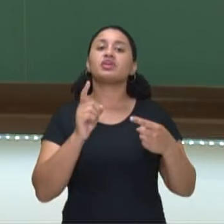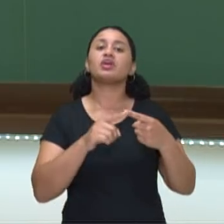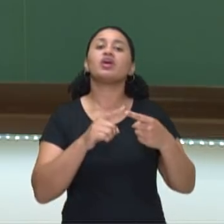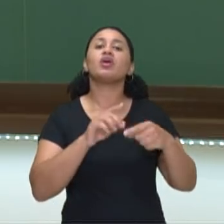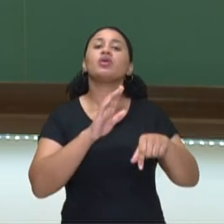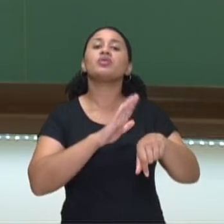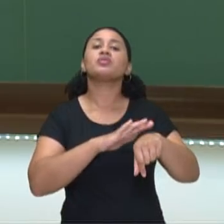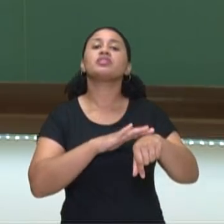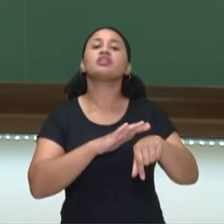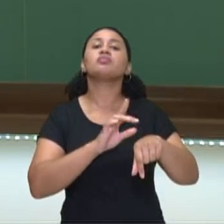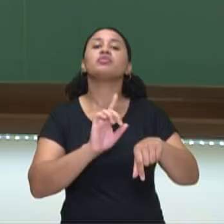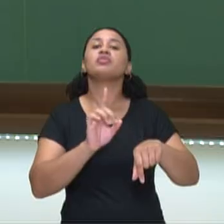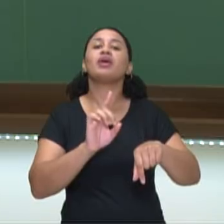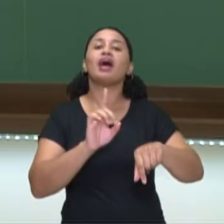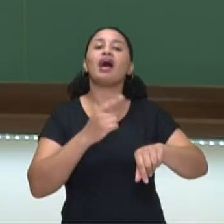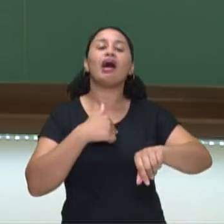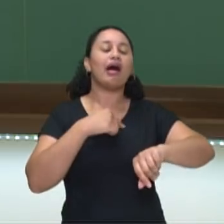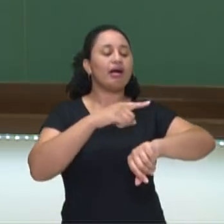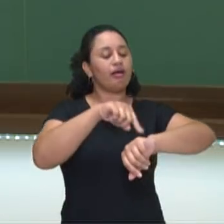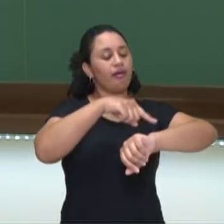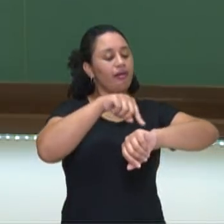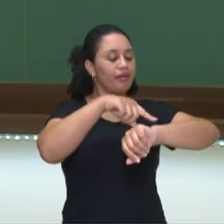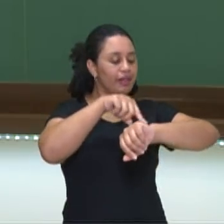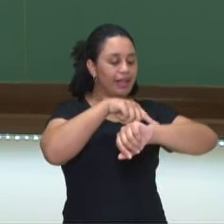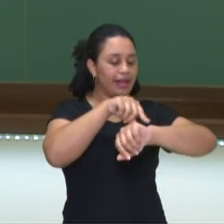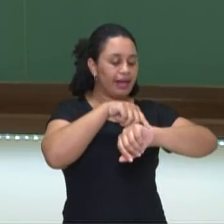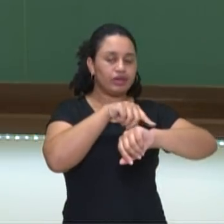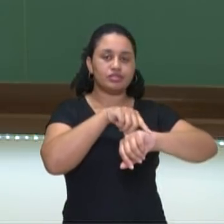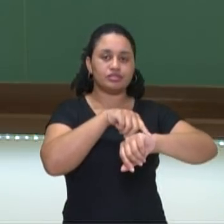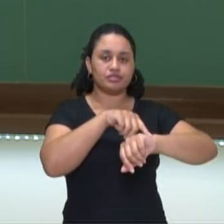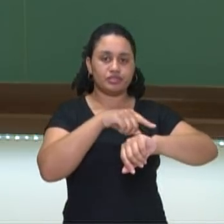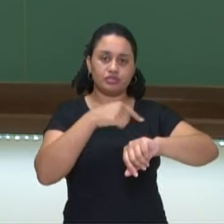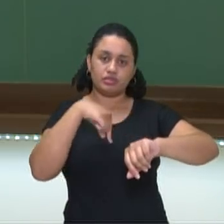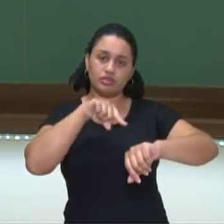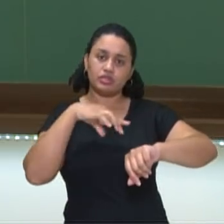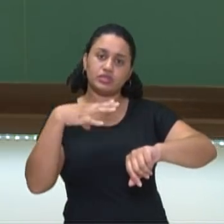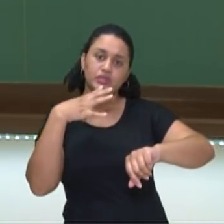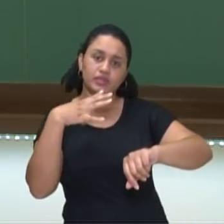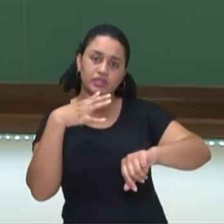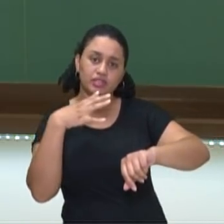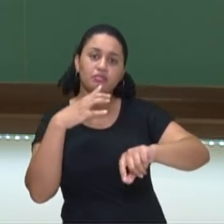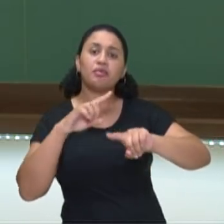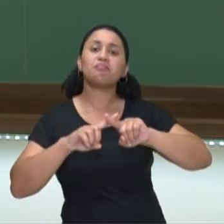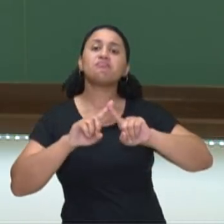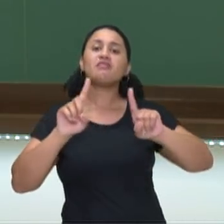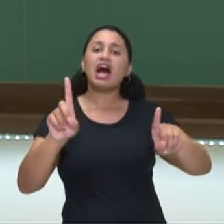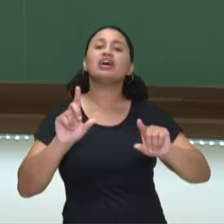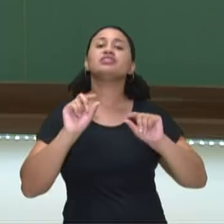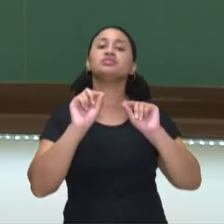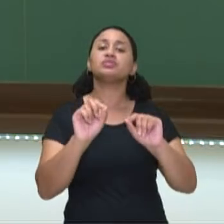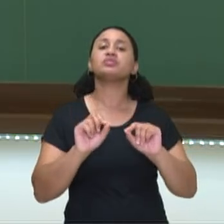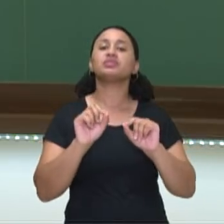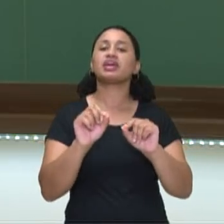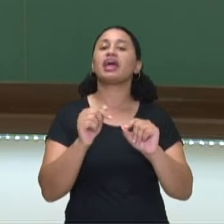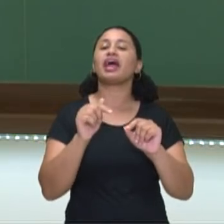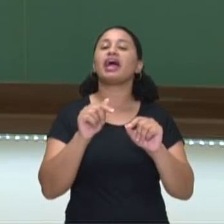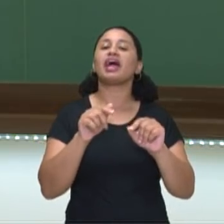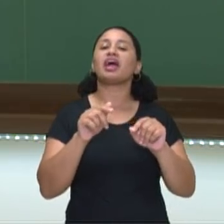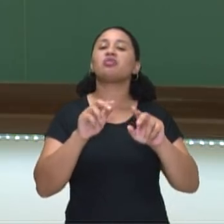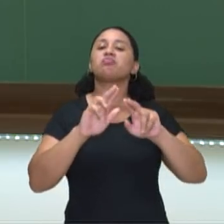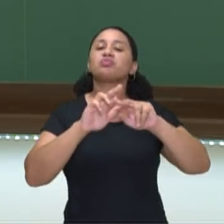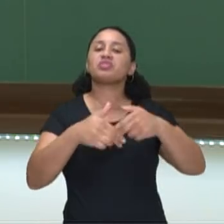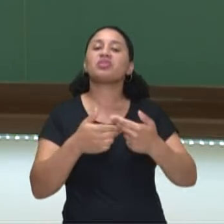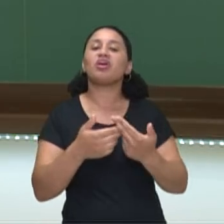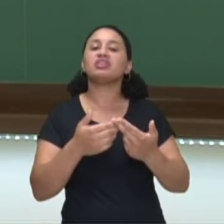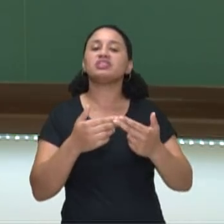tempo não é o nosso tempo de relógio que nós conhecemos. É aquele tempo marcado